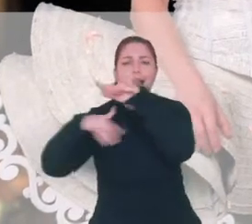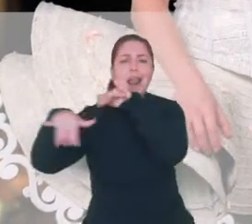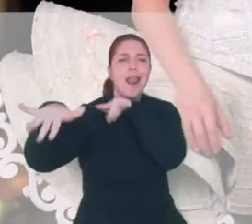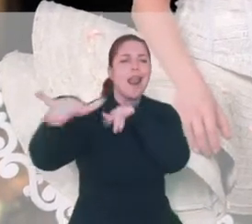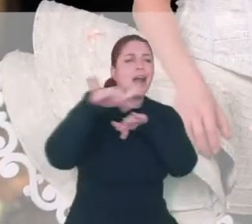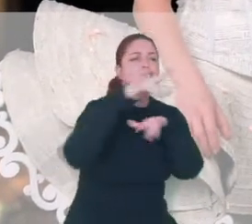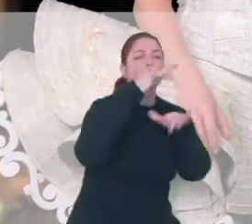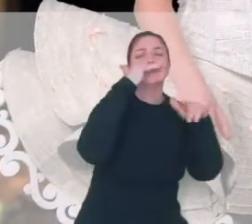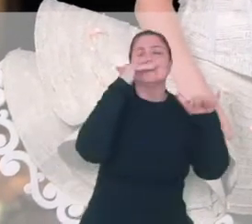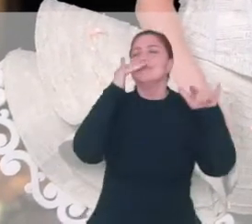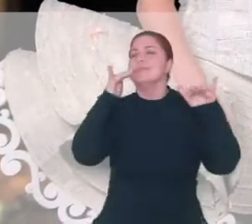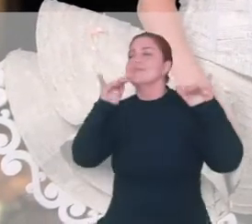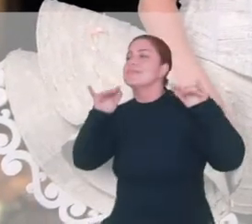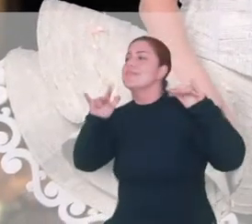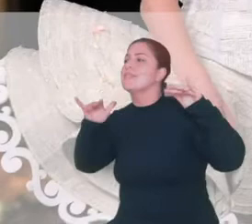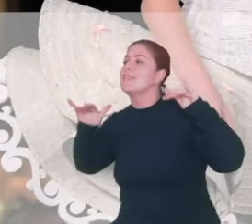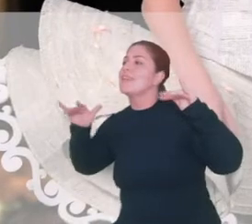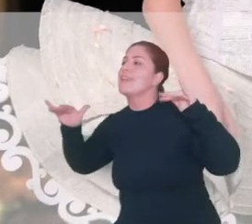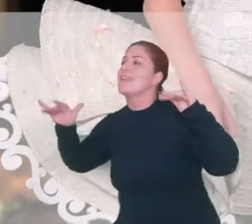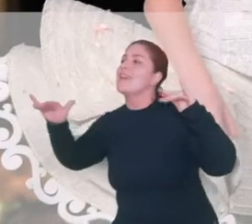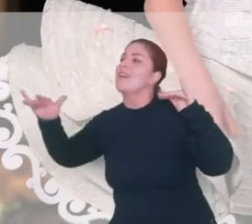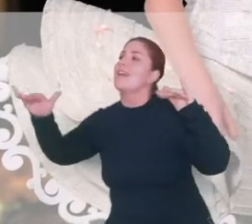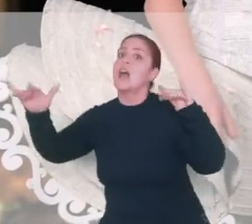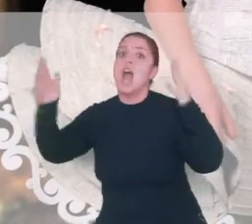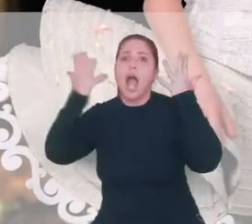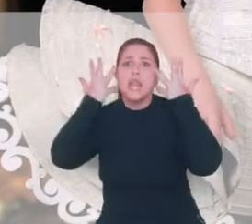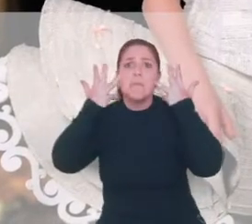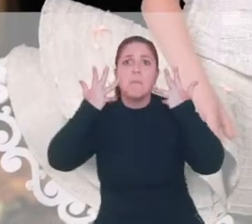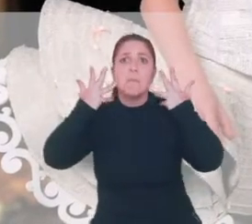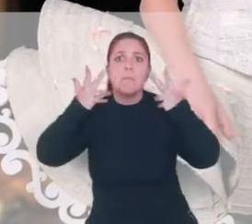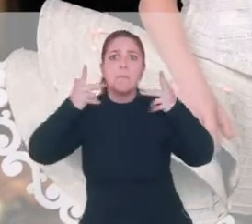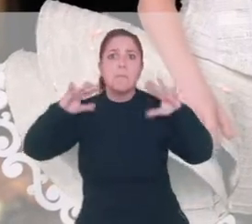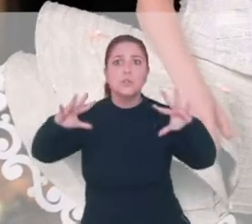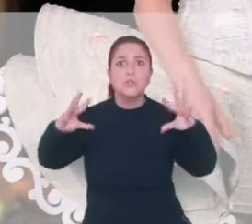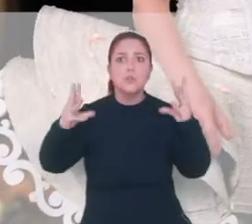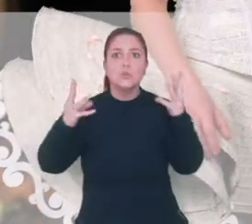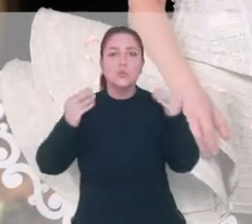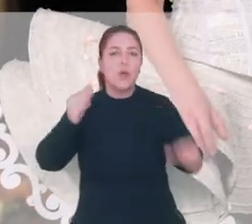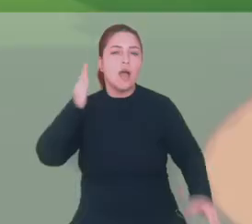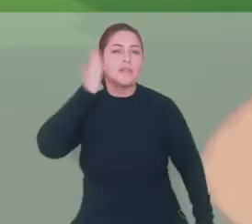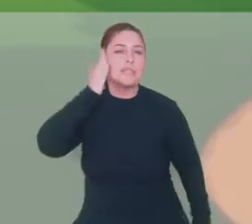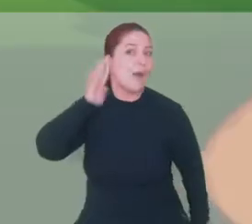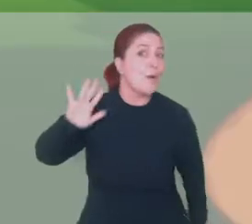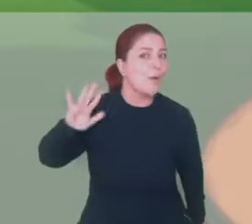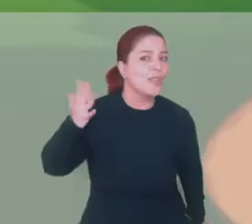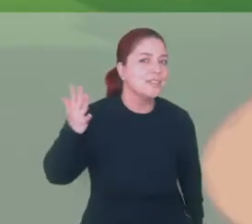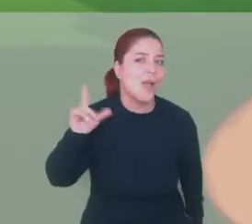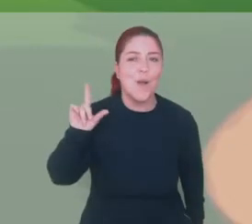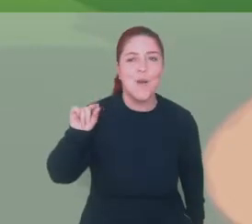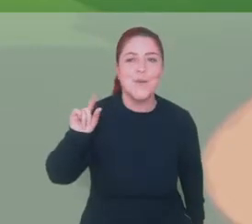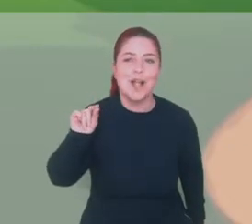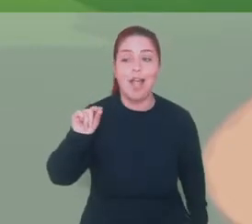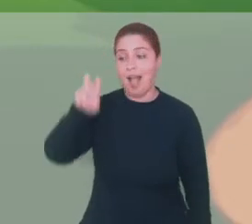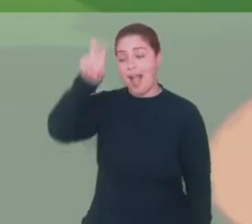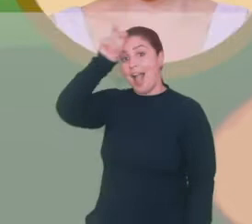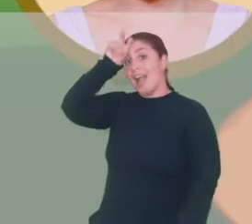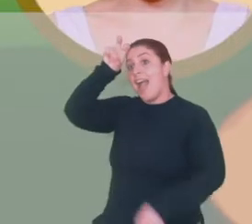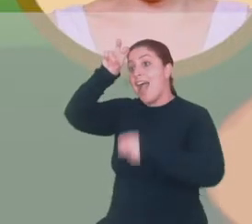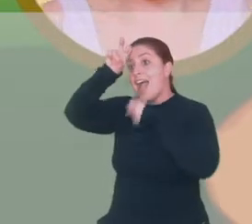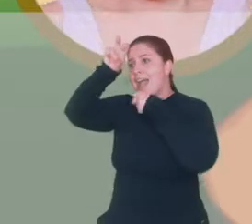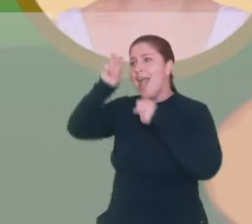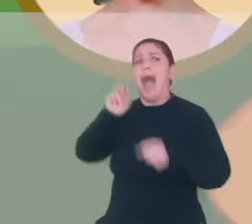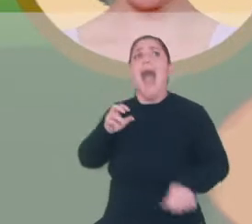passando pelo nariz de todos os bichos. E sabe o que aconteceu? A cabra